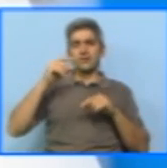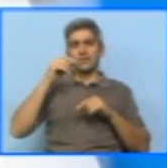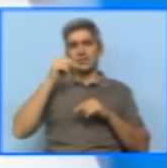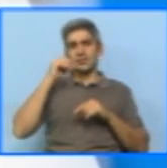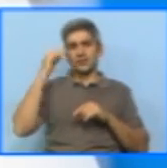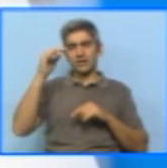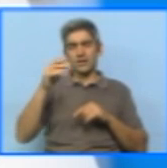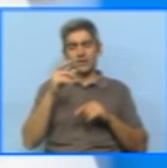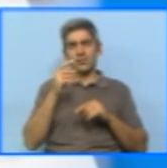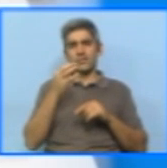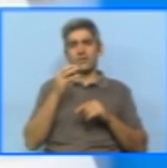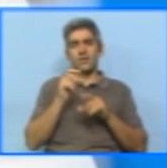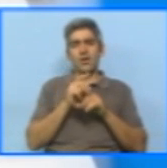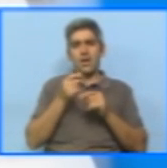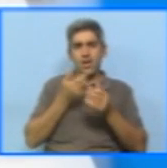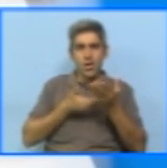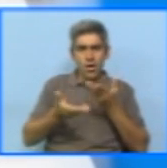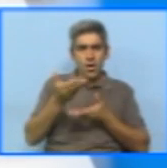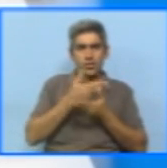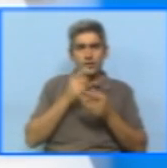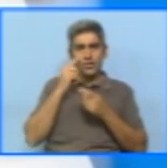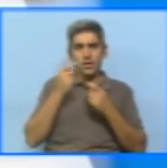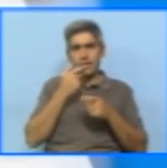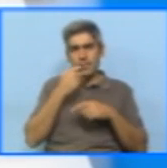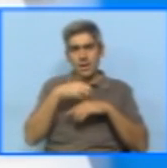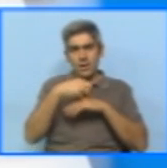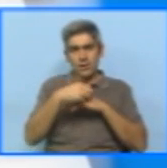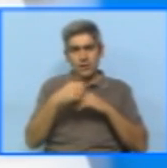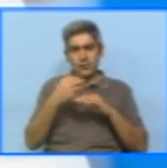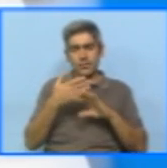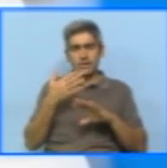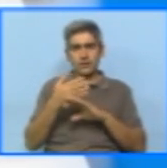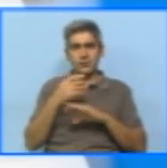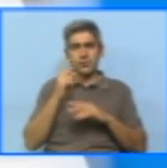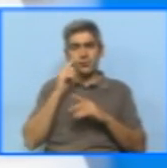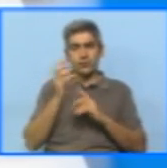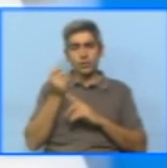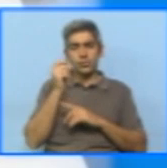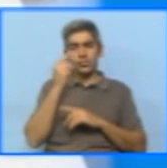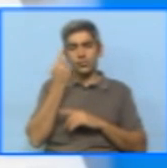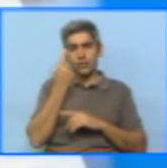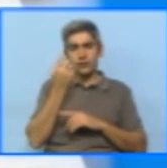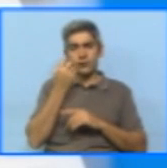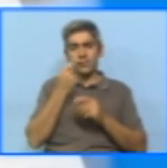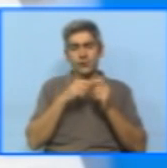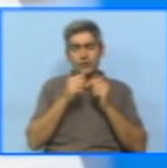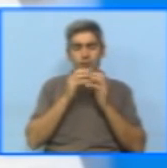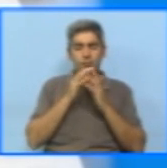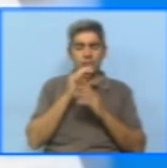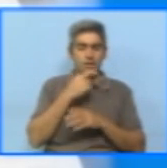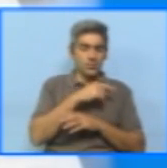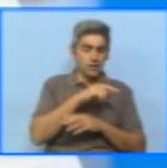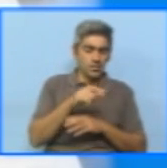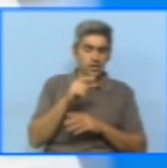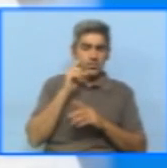que procura pérolas preciosas. Ao encontrar uma de grande valor, foi vender tudo quanto